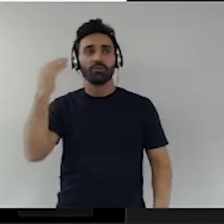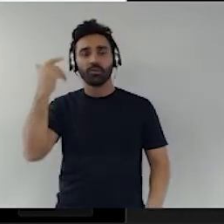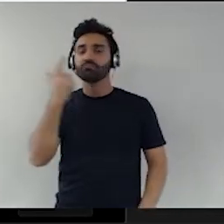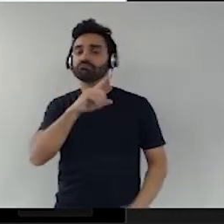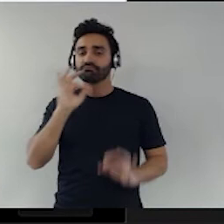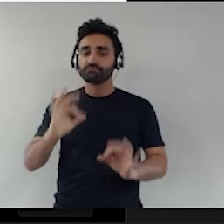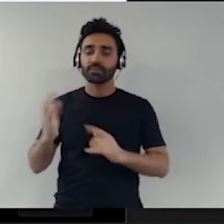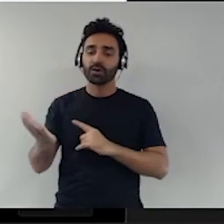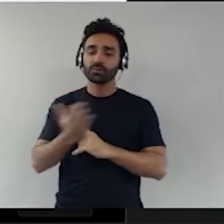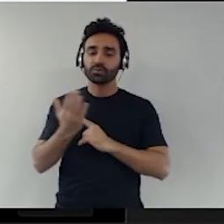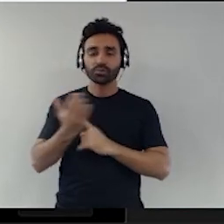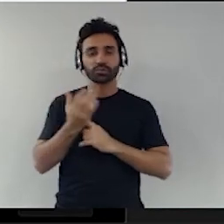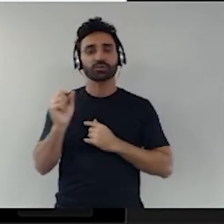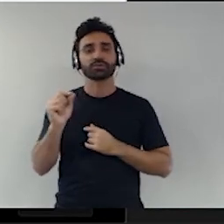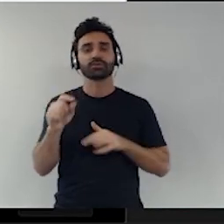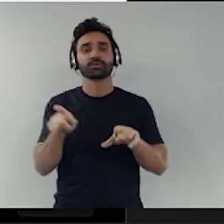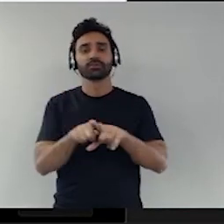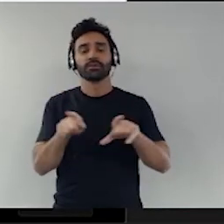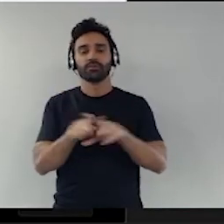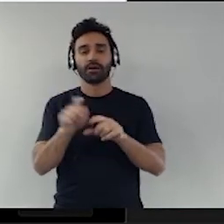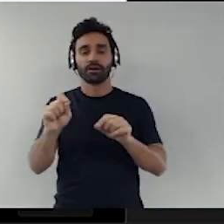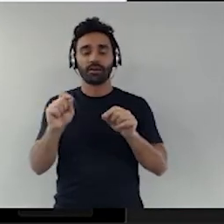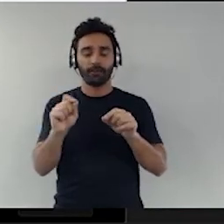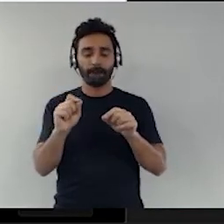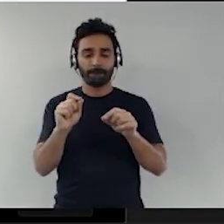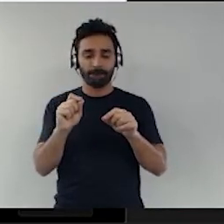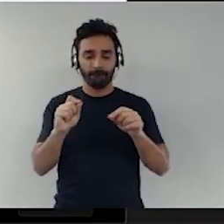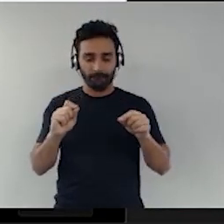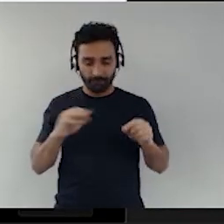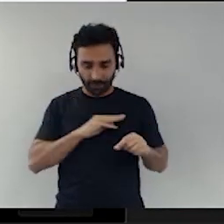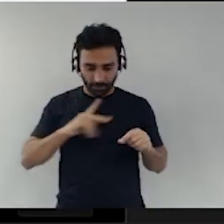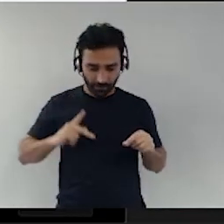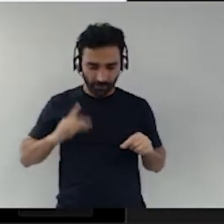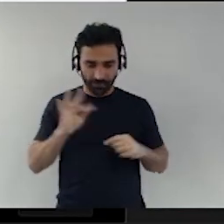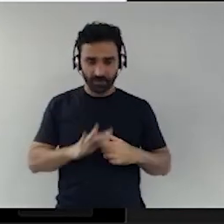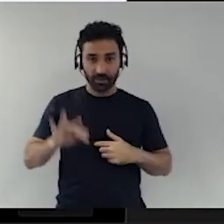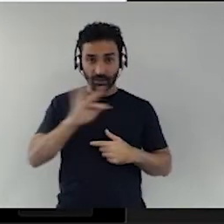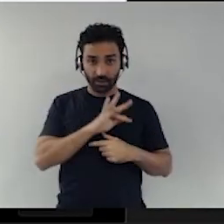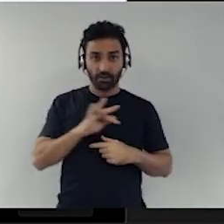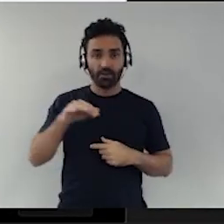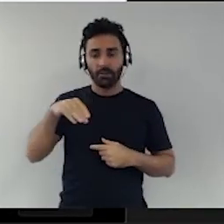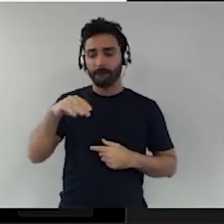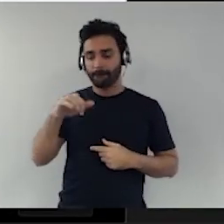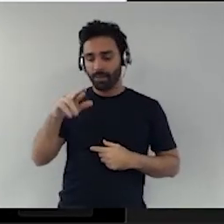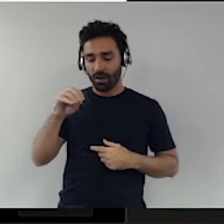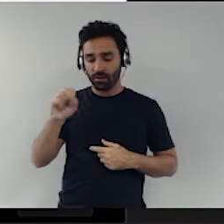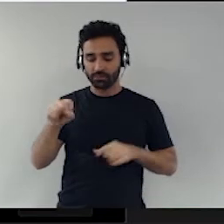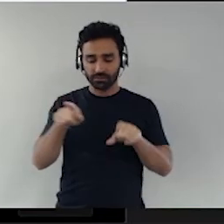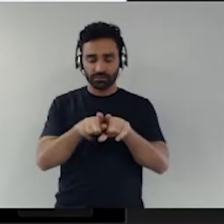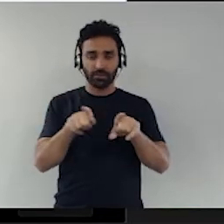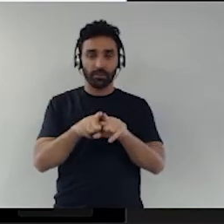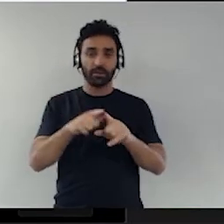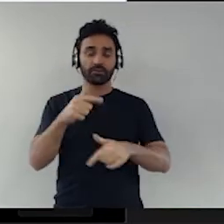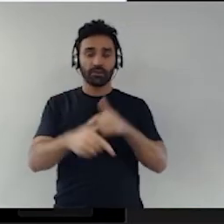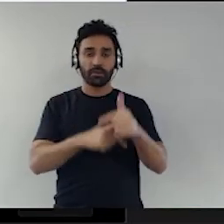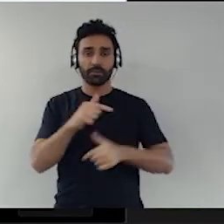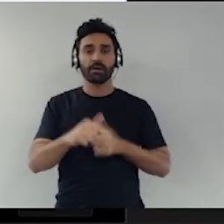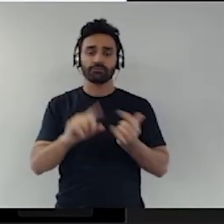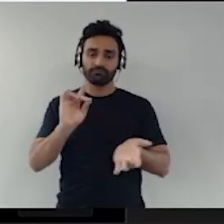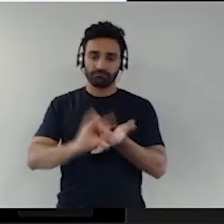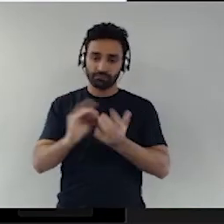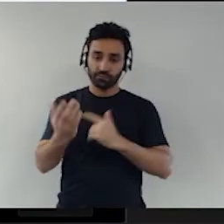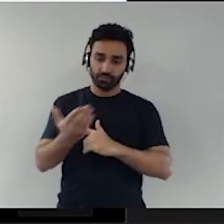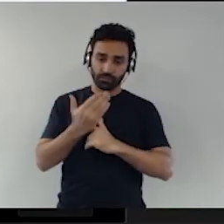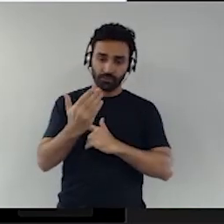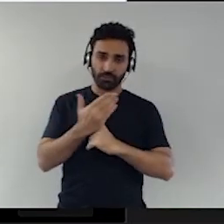ajudam isso, e inclusive o Ministério Público aqui Federal, representado pelo procurador Marcos, e o Ministério Público do Trabalho, que nos